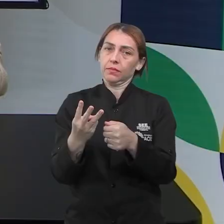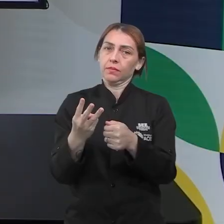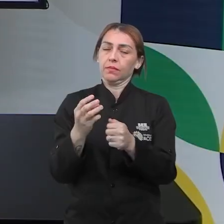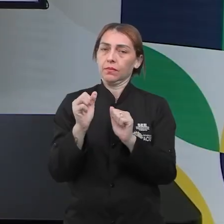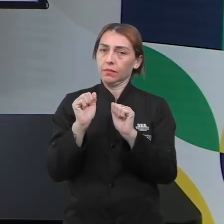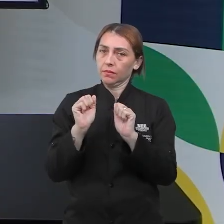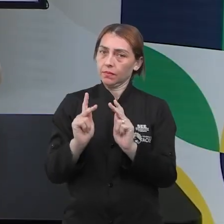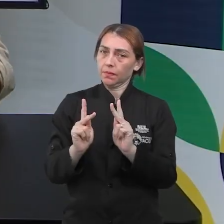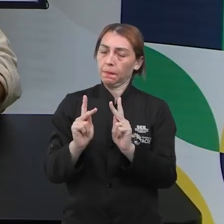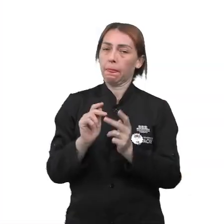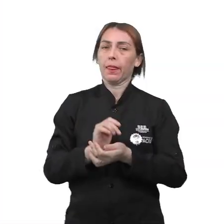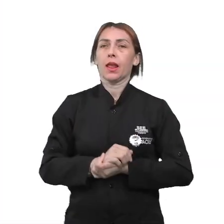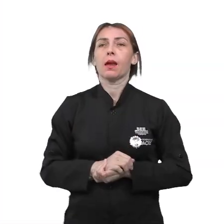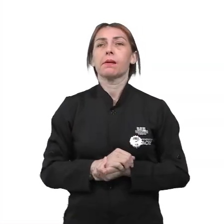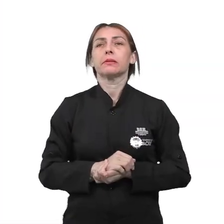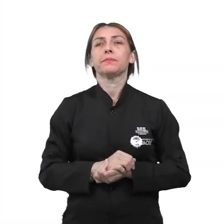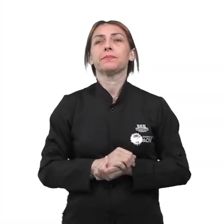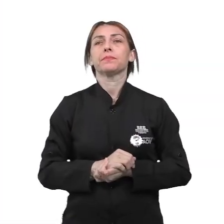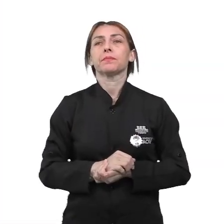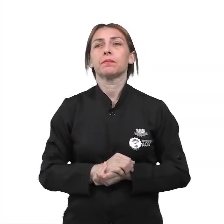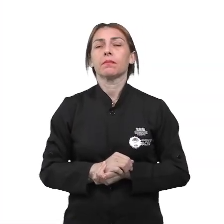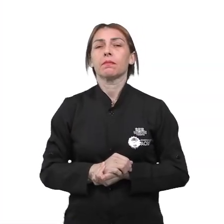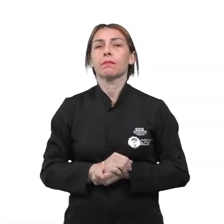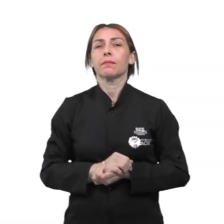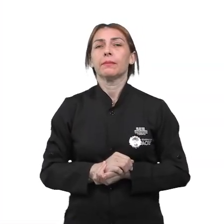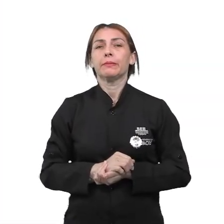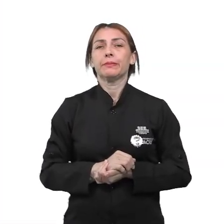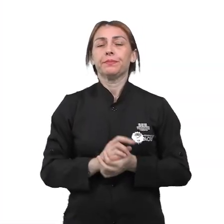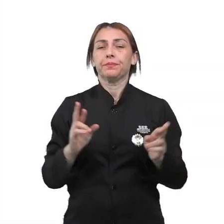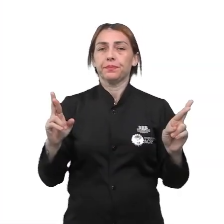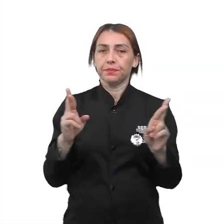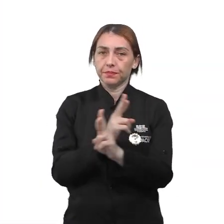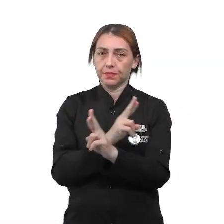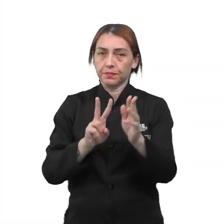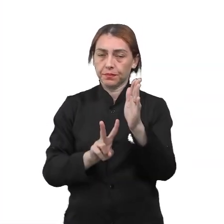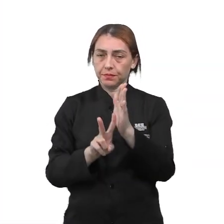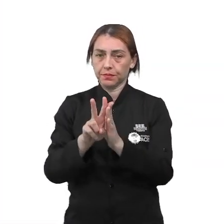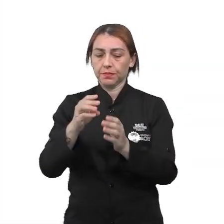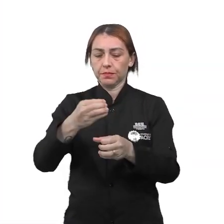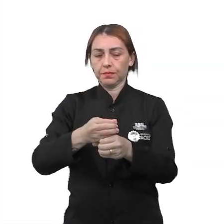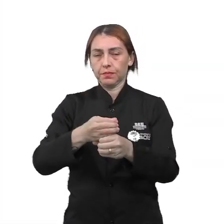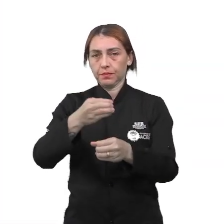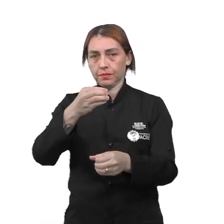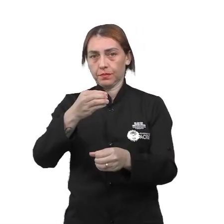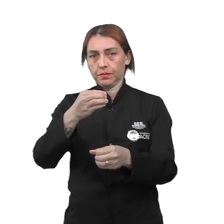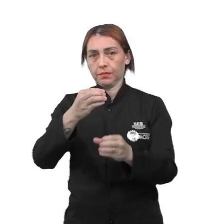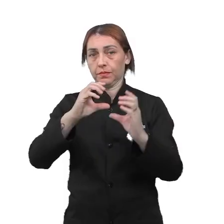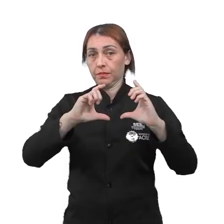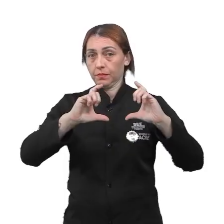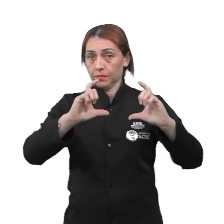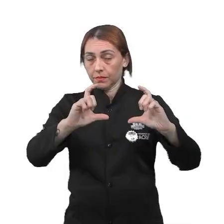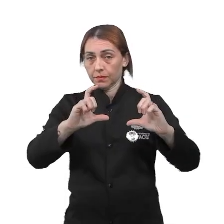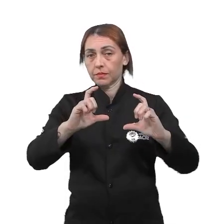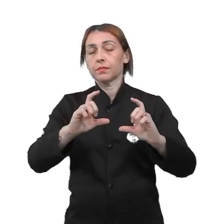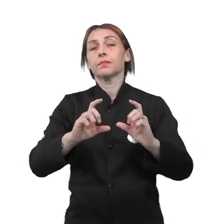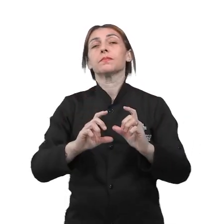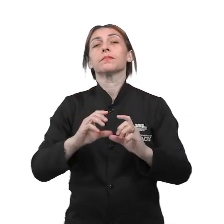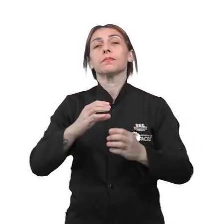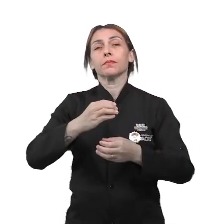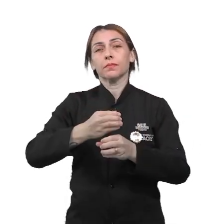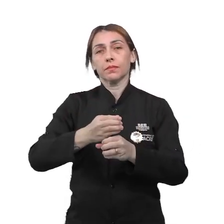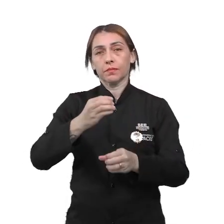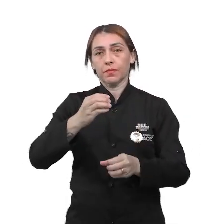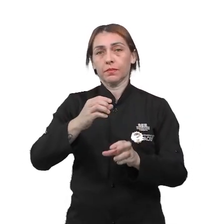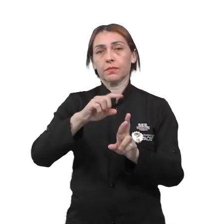decimais, tá bom? Vamos ao problema. Eu tenho aqui uma relação de volume para um cilindro. Olha a fórmula do cilindro. A fórmula do cilindro vai